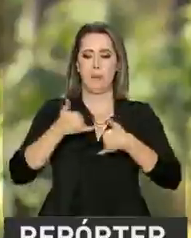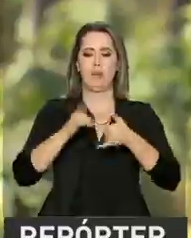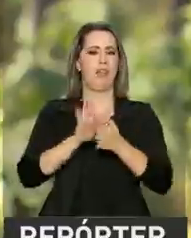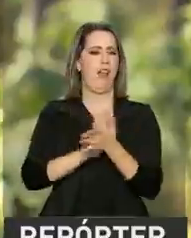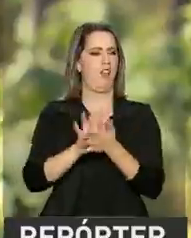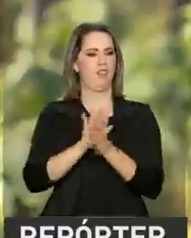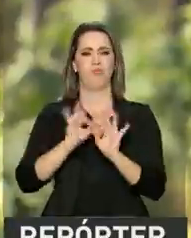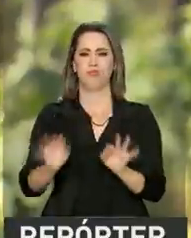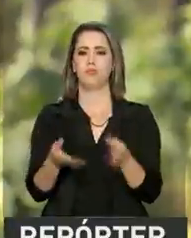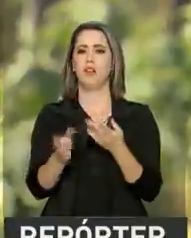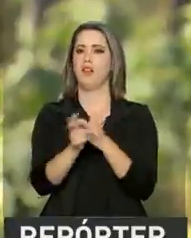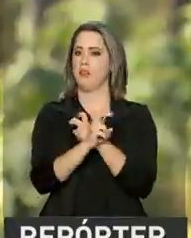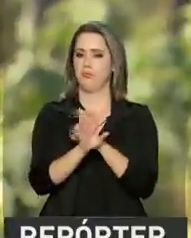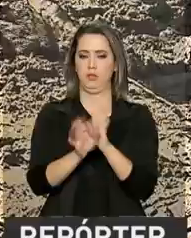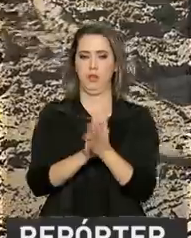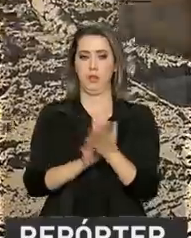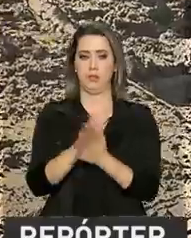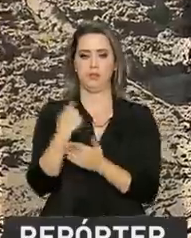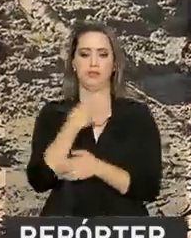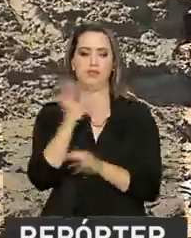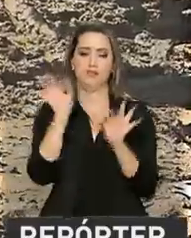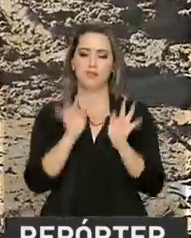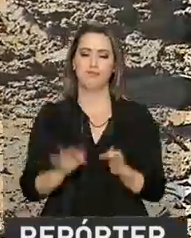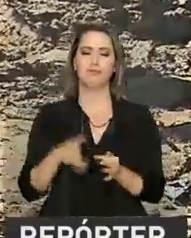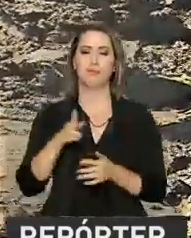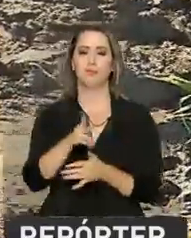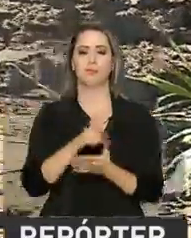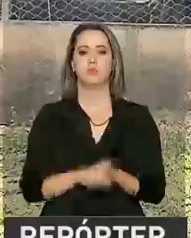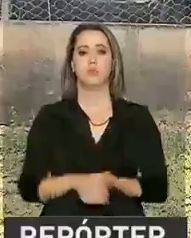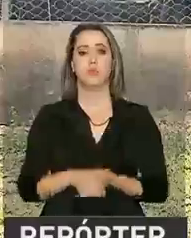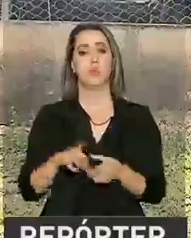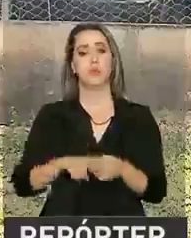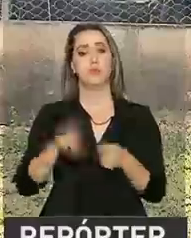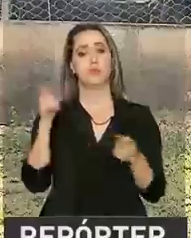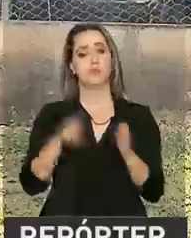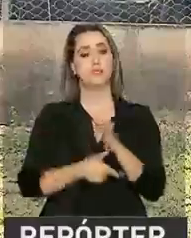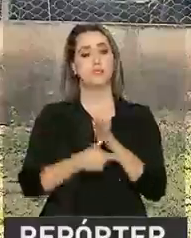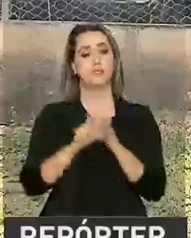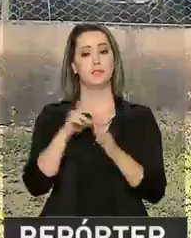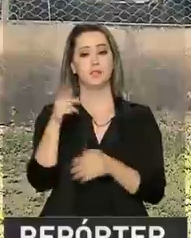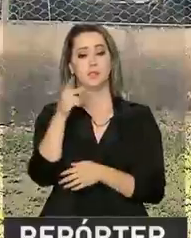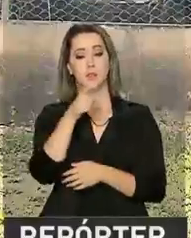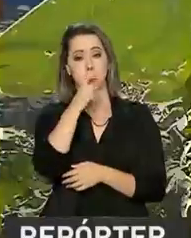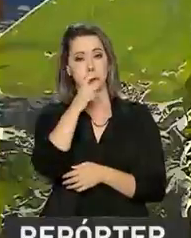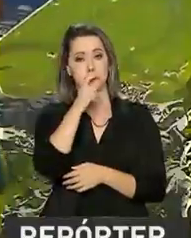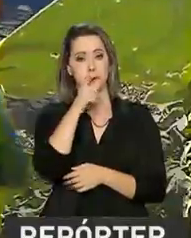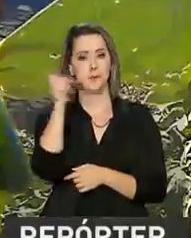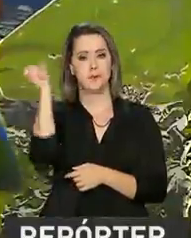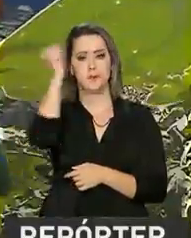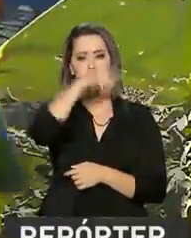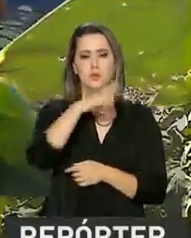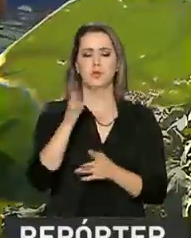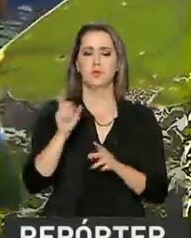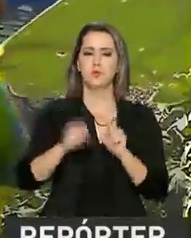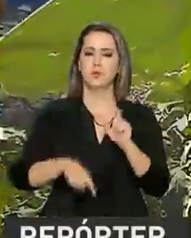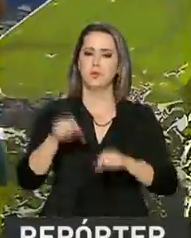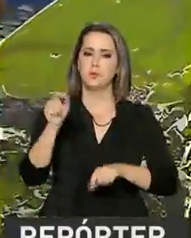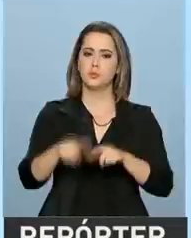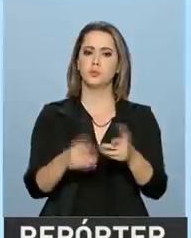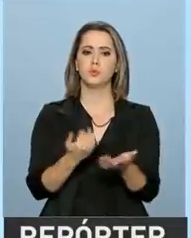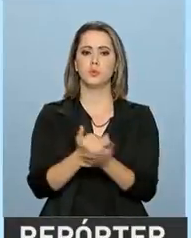pô uma satisfação Total mas nem sempre foi assim no passado o pai passou por dificuldades com a produção